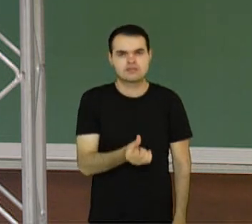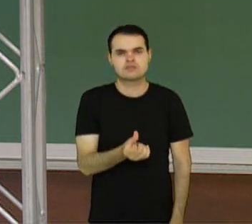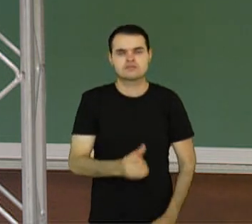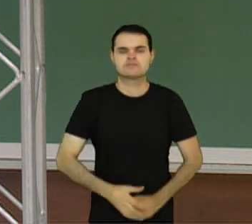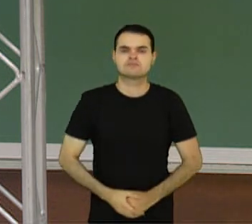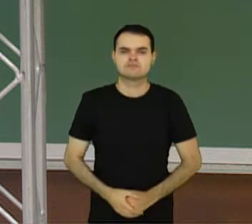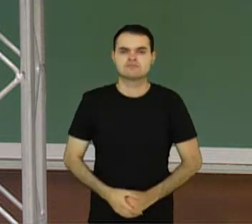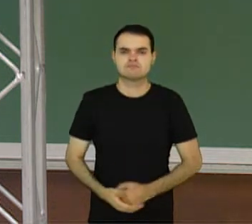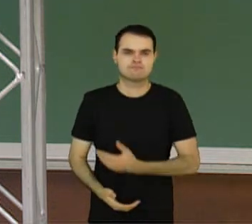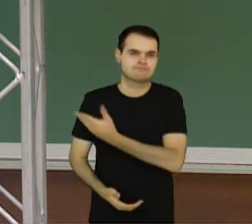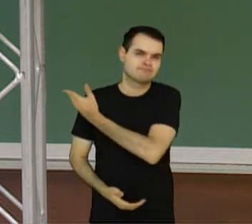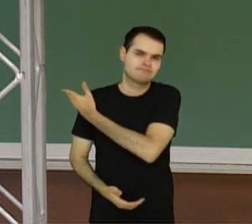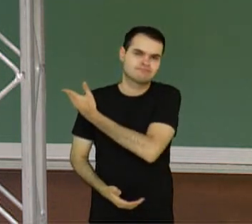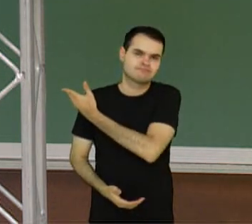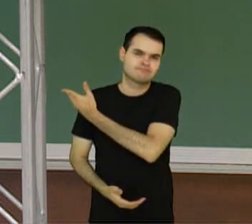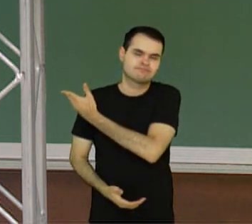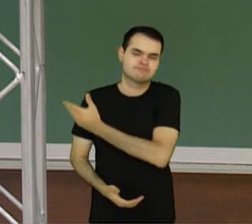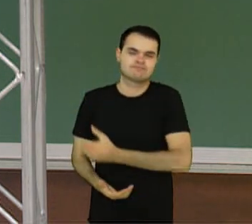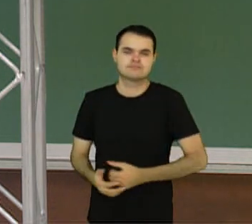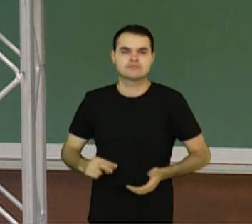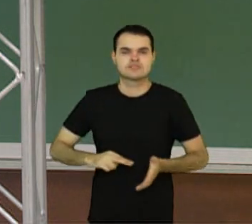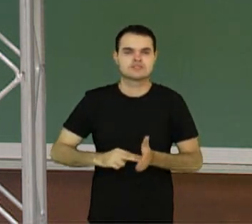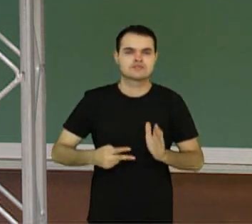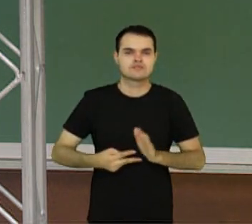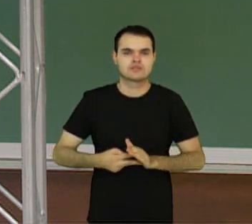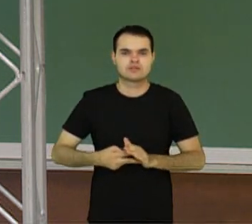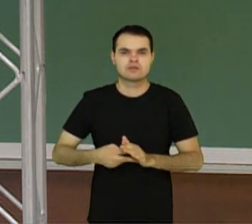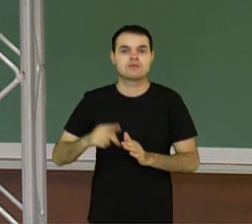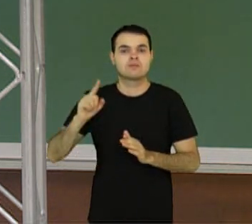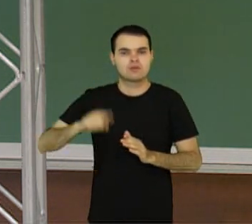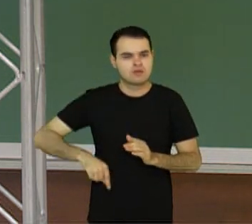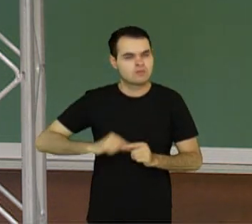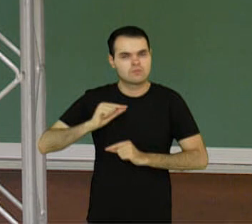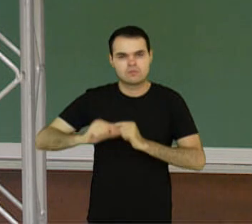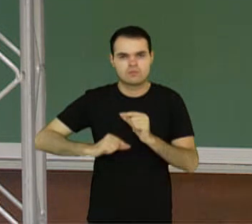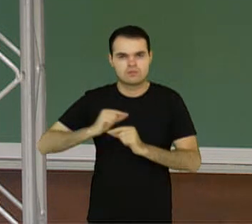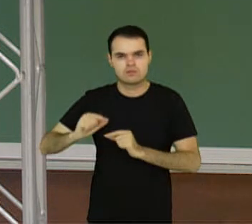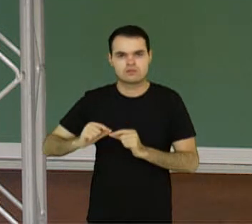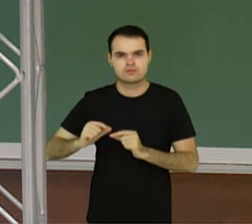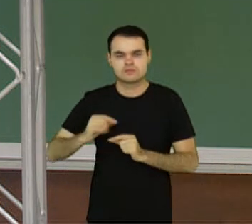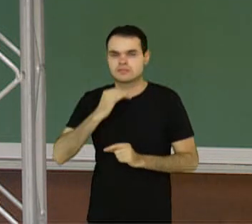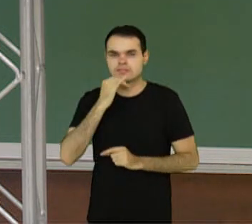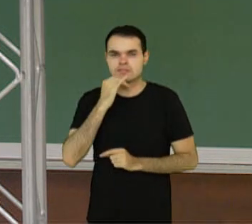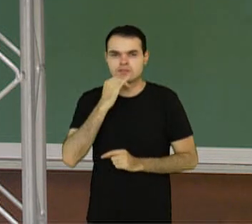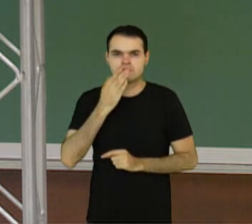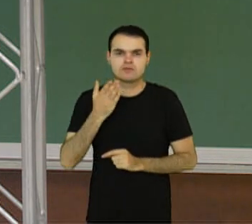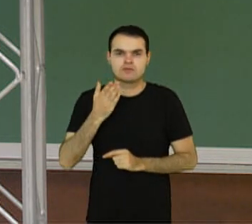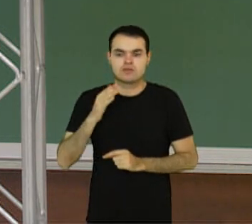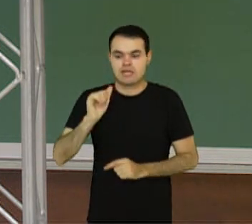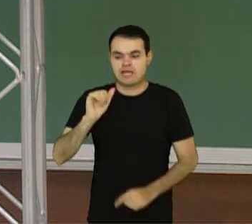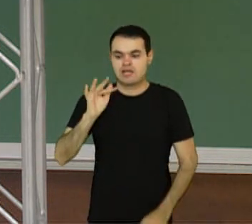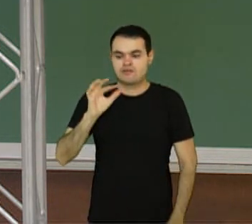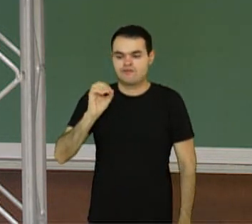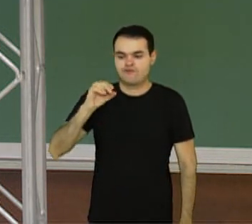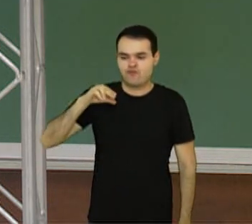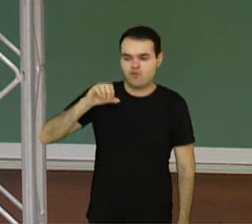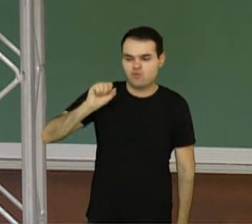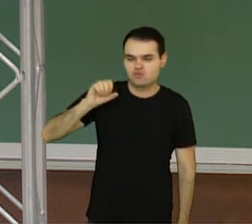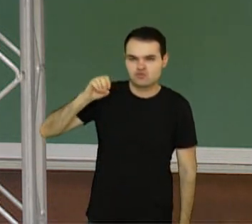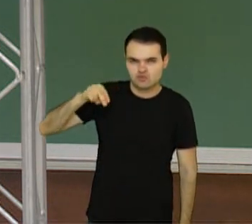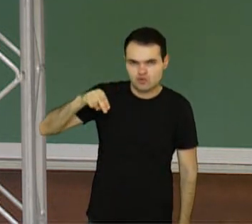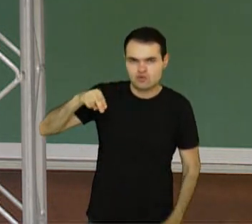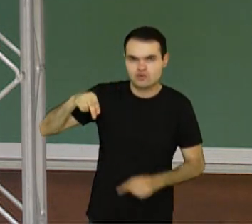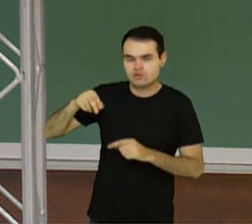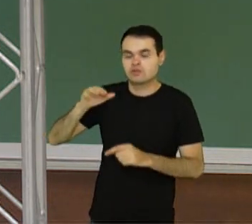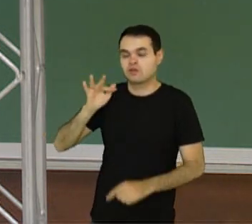6. Significa que para percorrer, então, significa que o Afonso ele pode